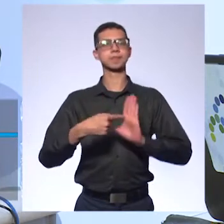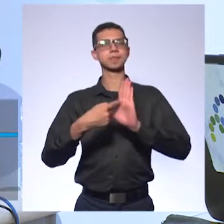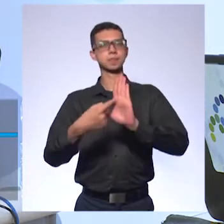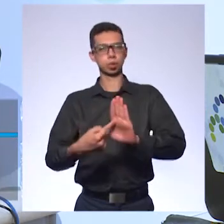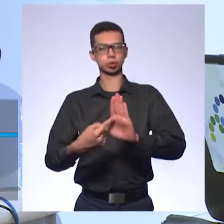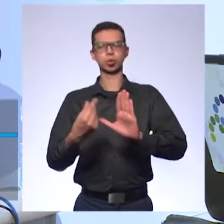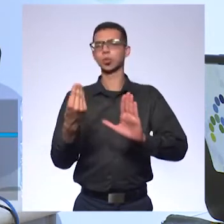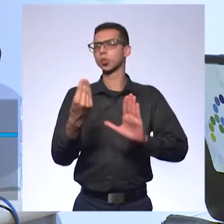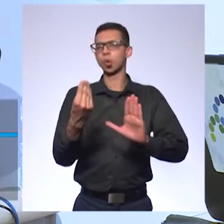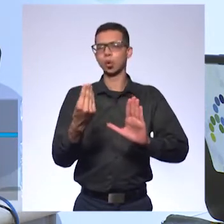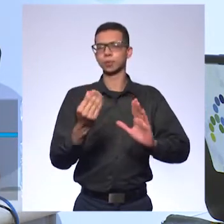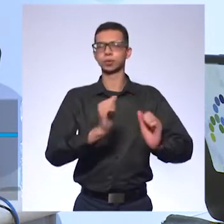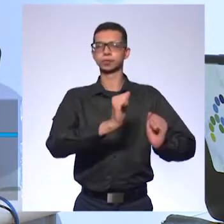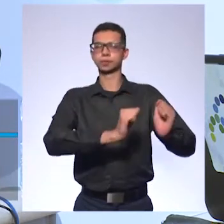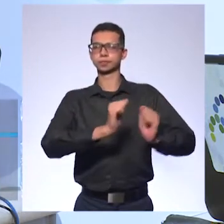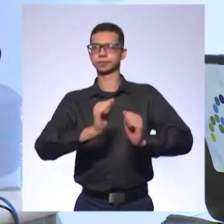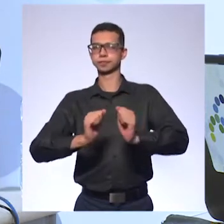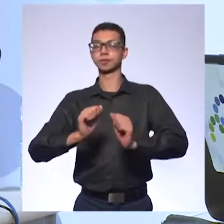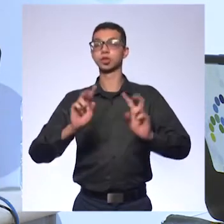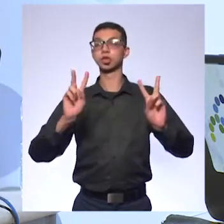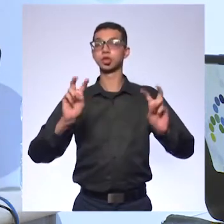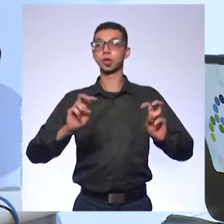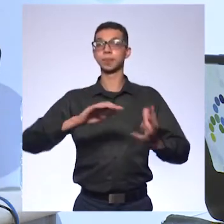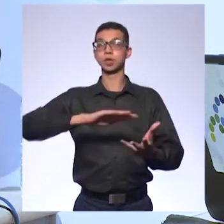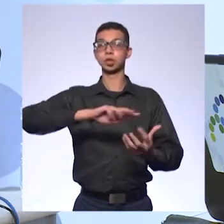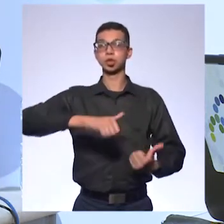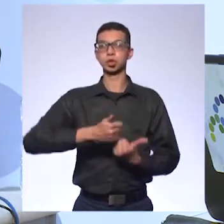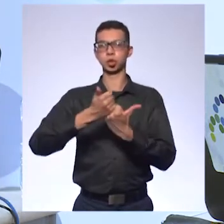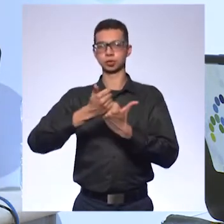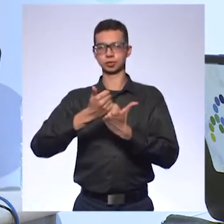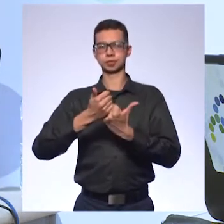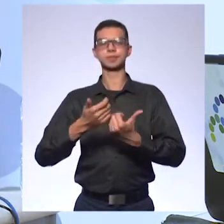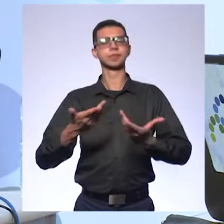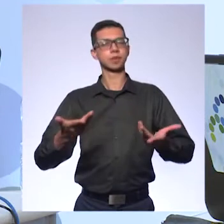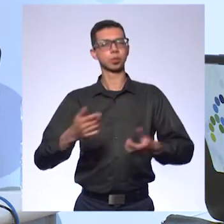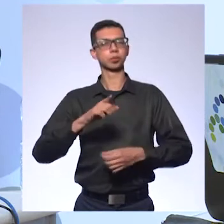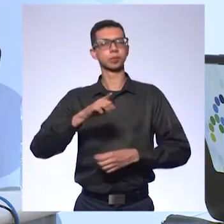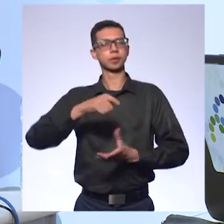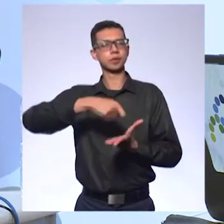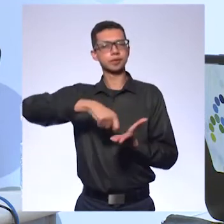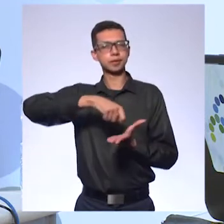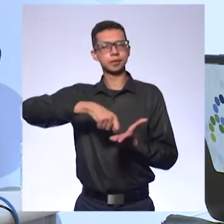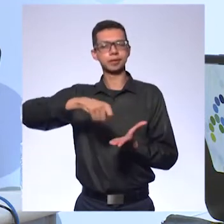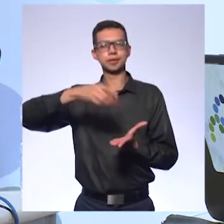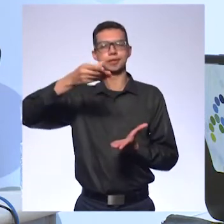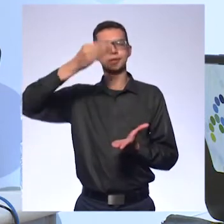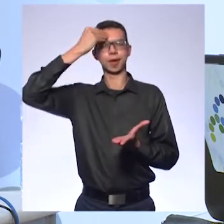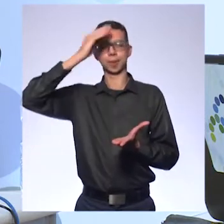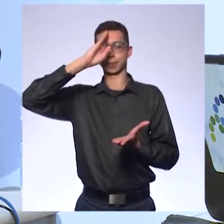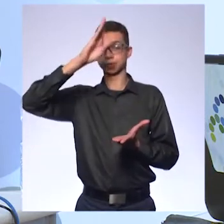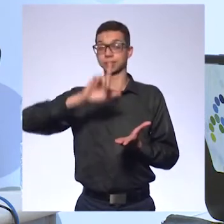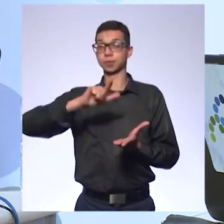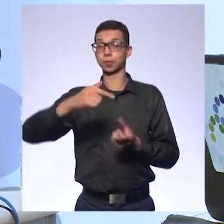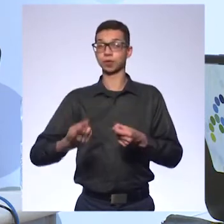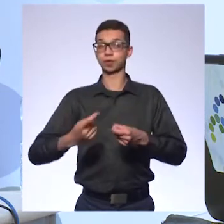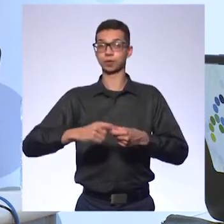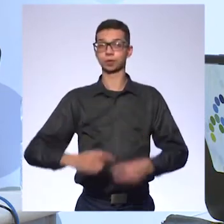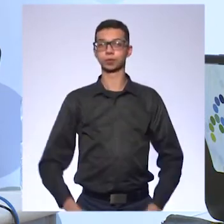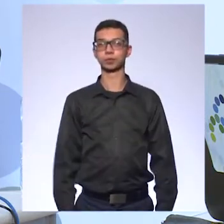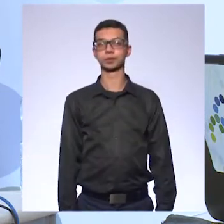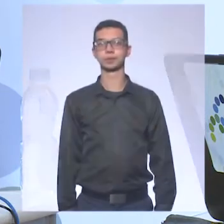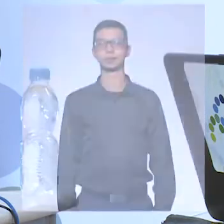olhar da indústria para a sustentabilidade. Então, registre as ideias principais e voltamos em instantes.